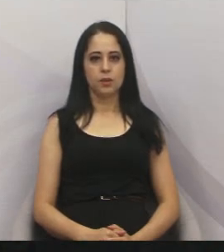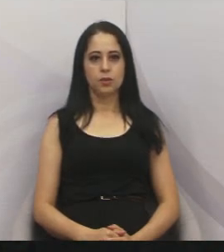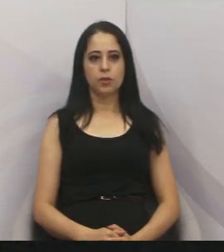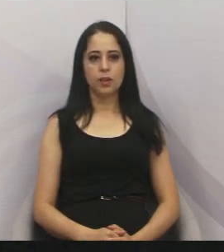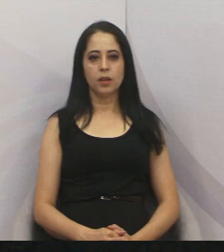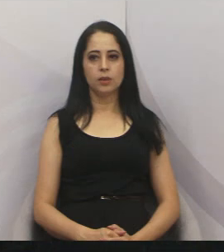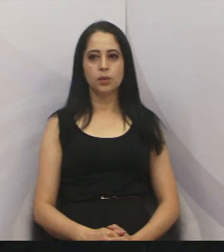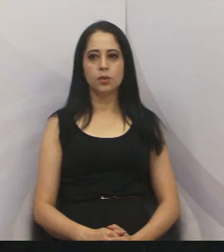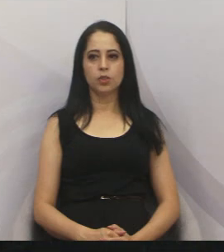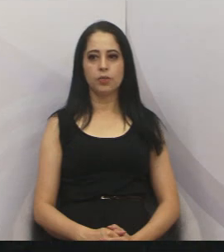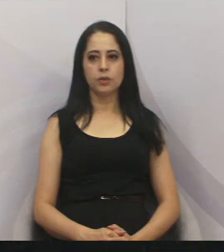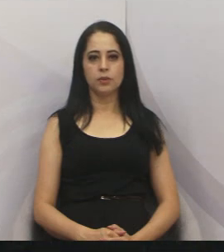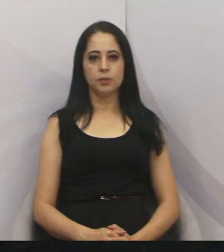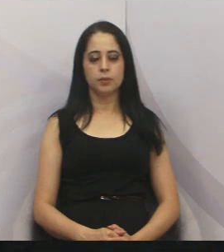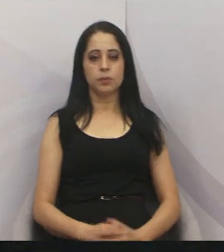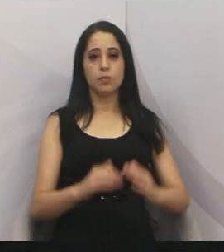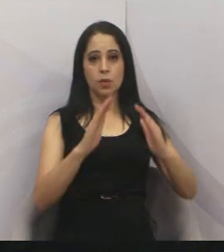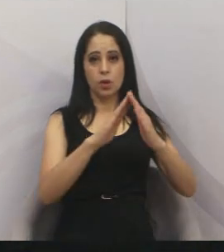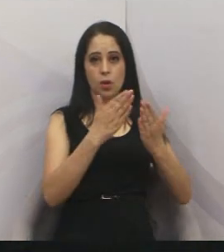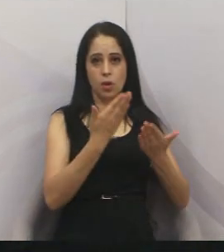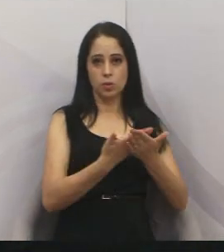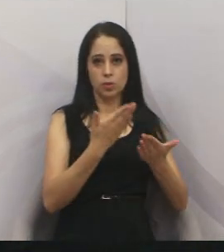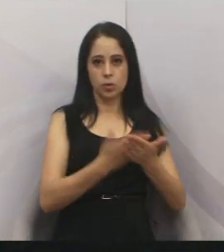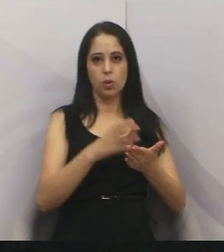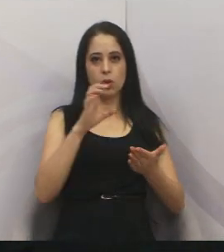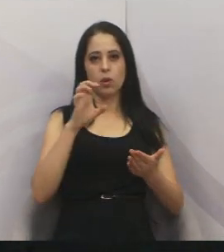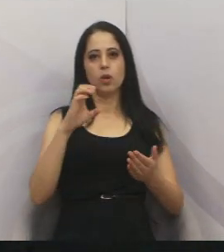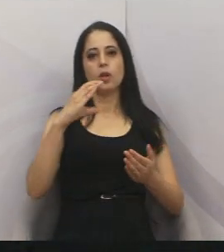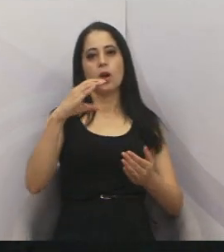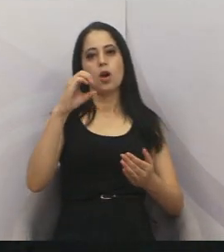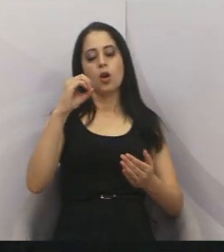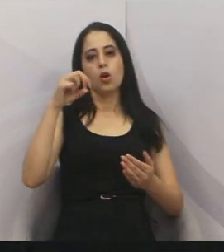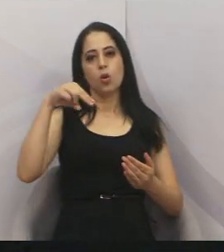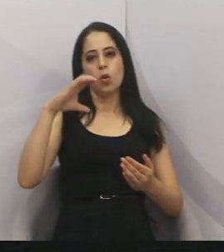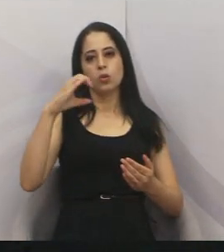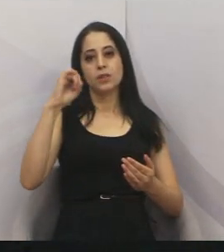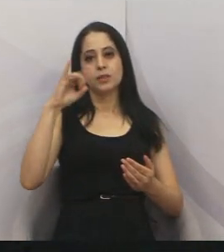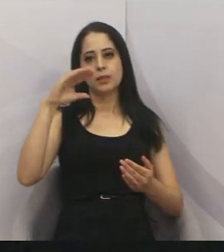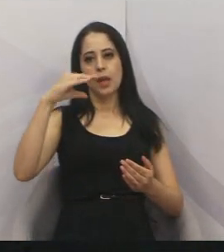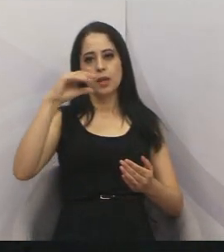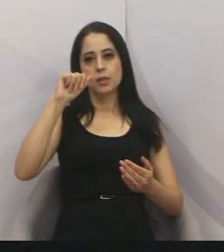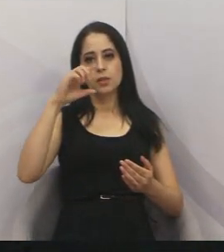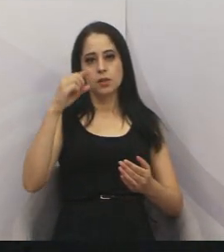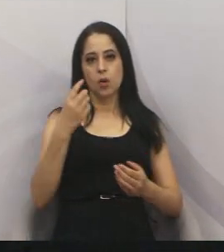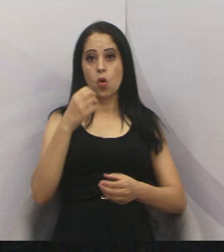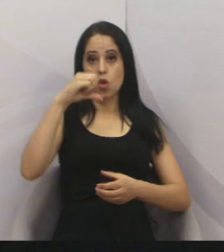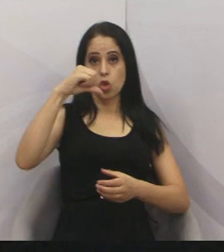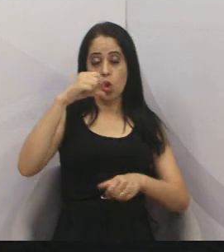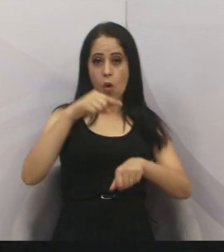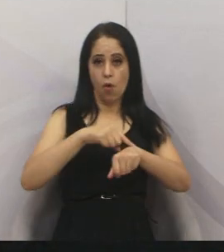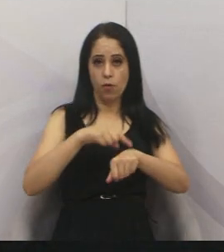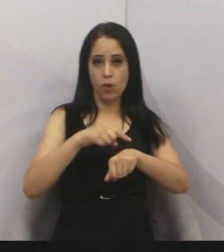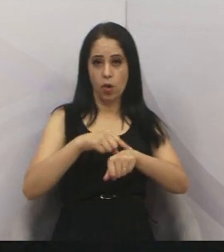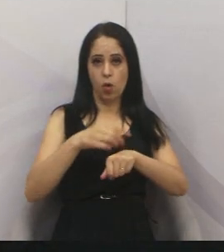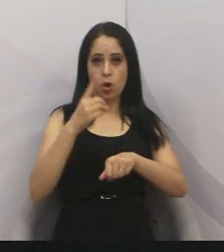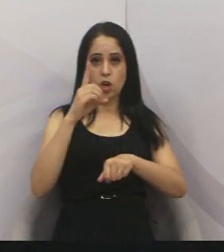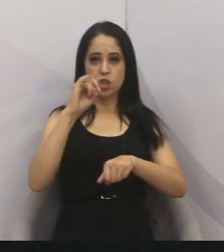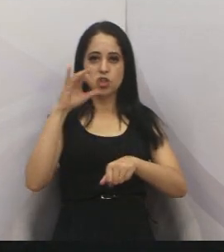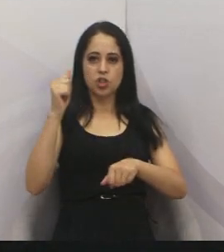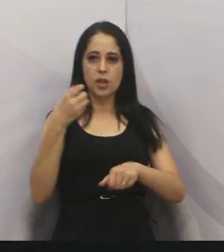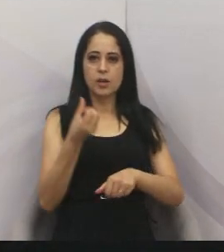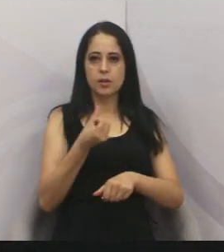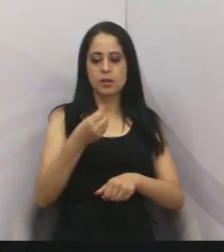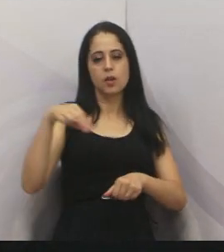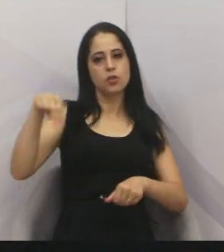Passando a leitura da ata, Escola EMEIF Conceição Aparecida Magalhães, às 9h05 de dia 6 de